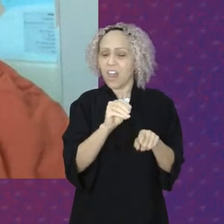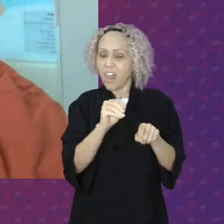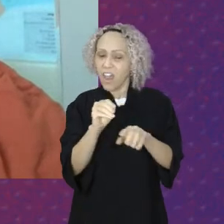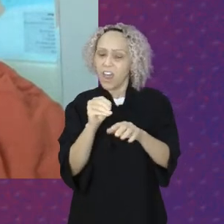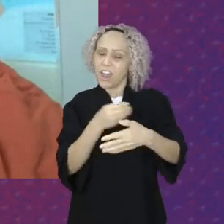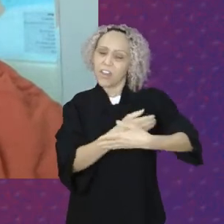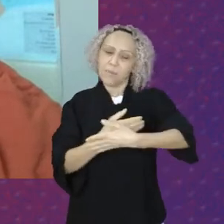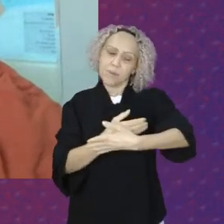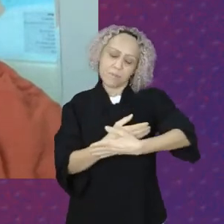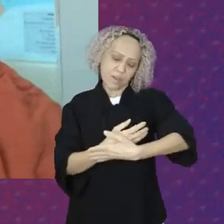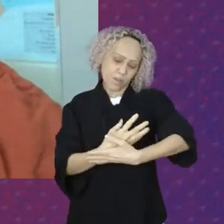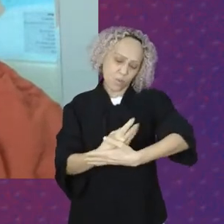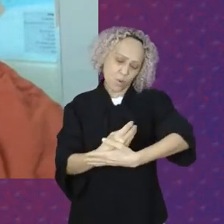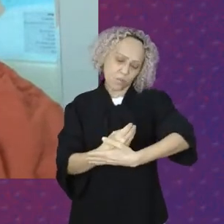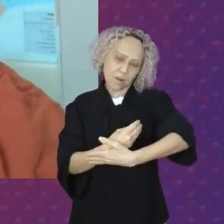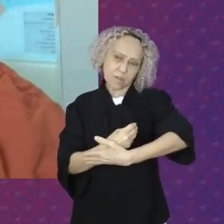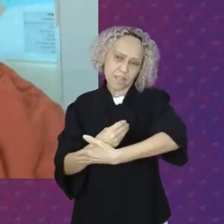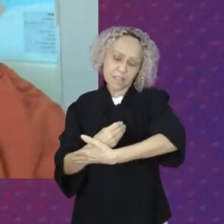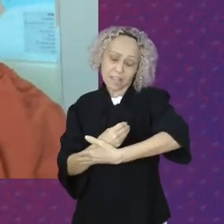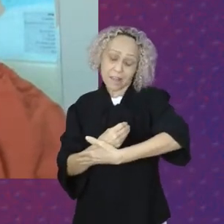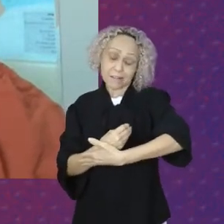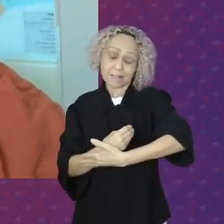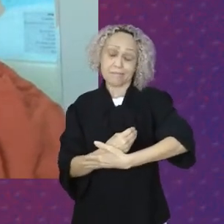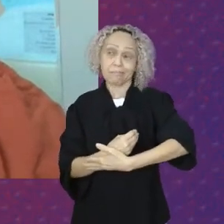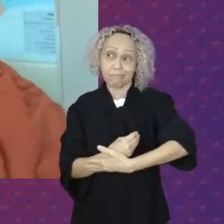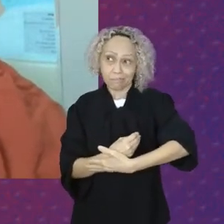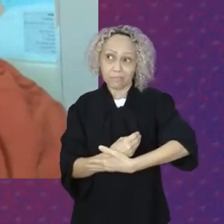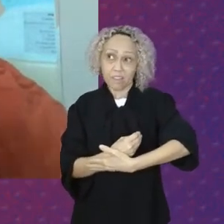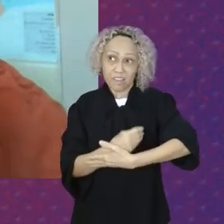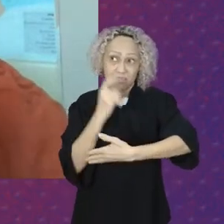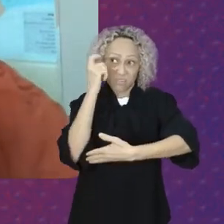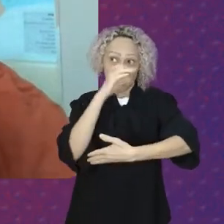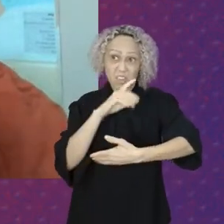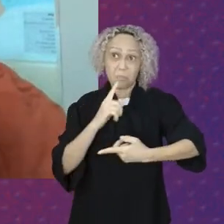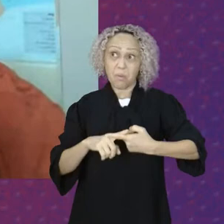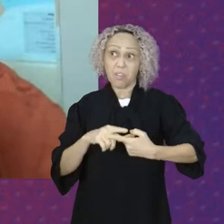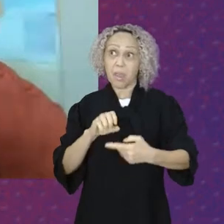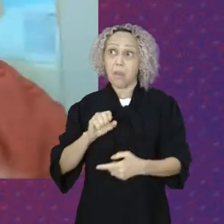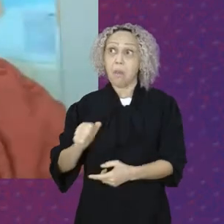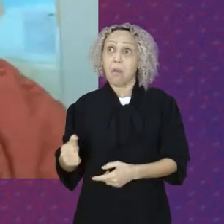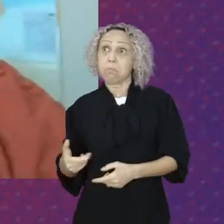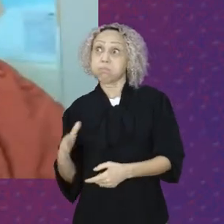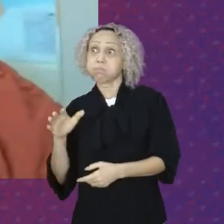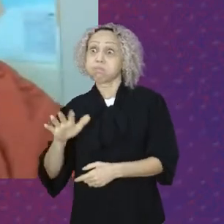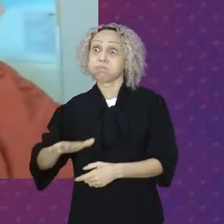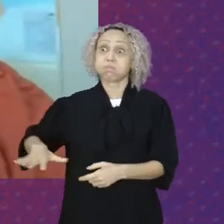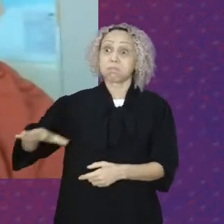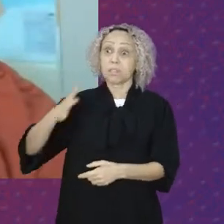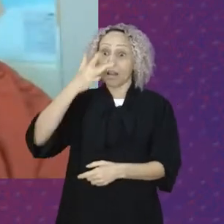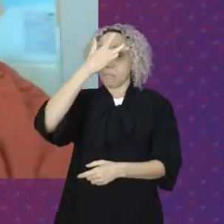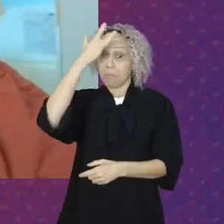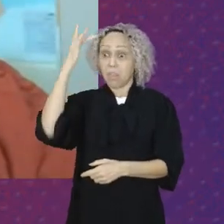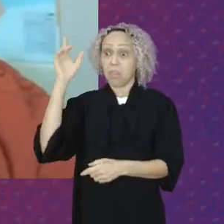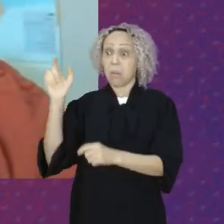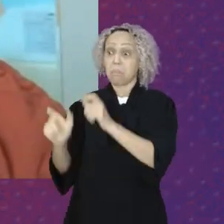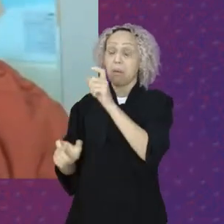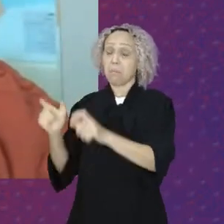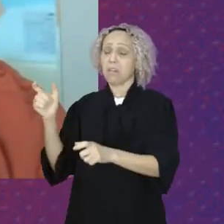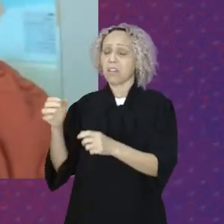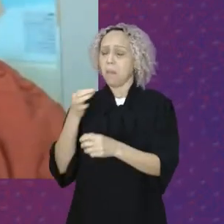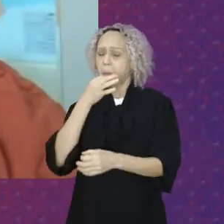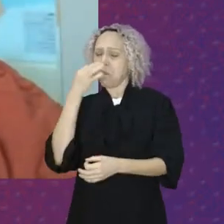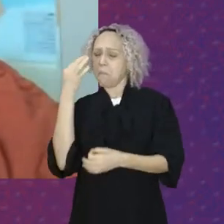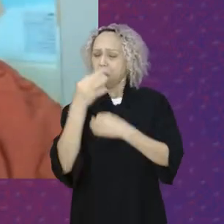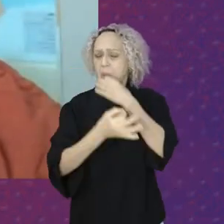você amamentar, porque todo mundo quer dar opinião sobre isso. E tem uma coisa que para mim é muito grave,